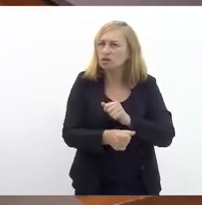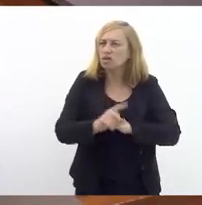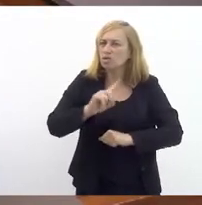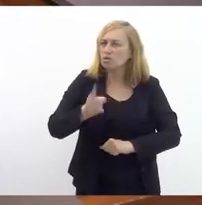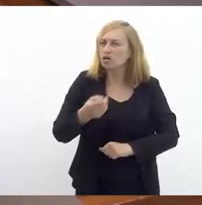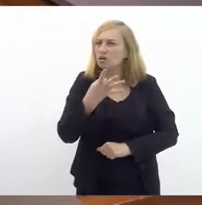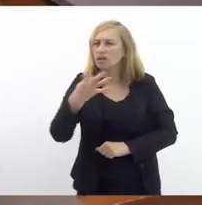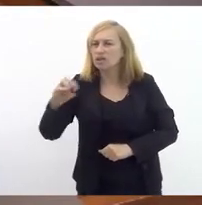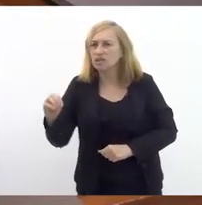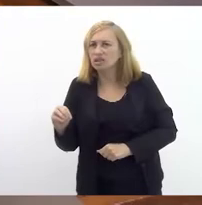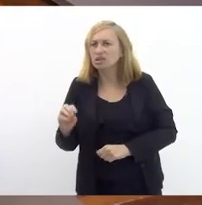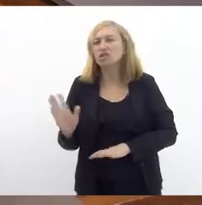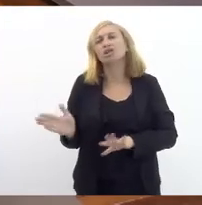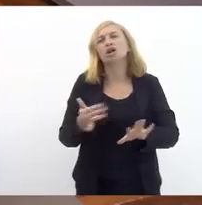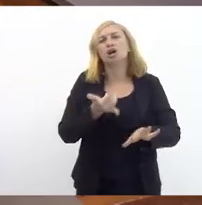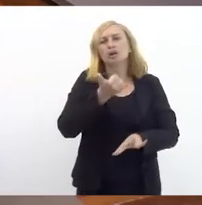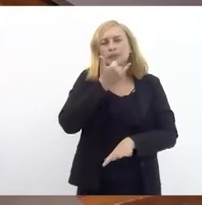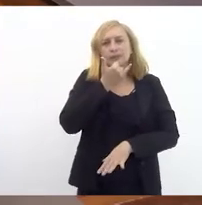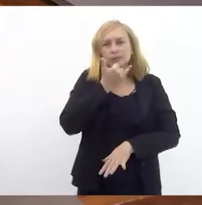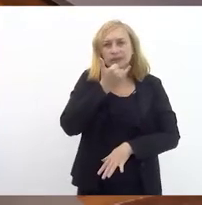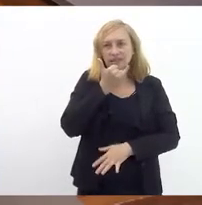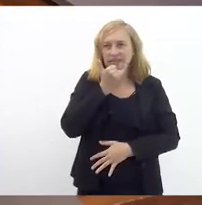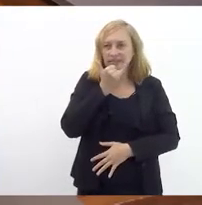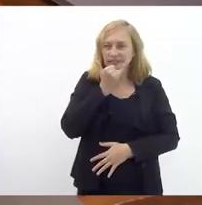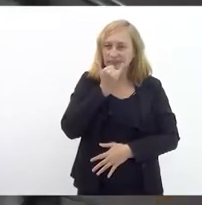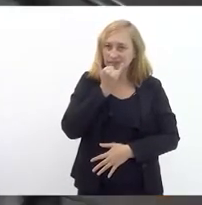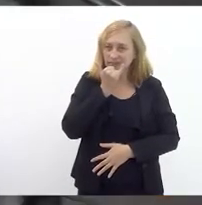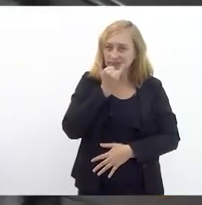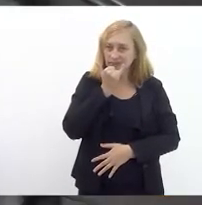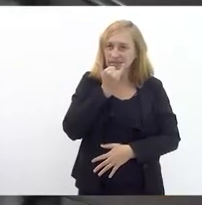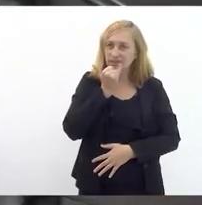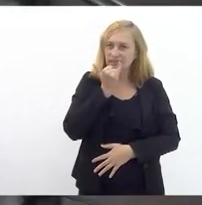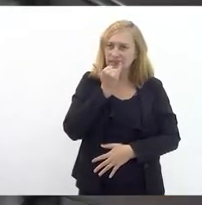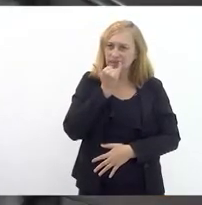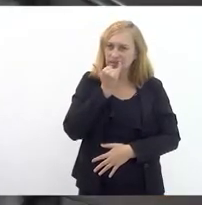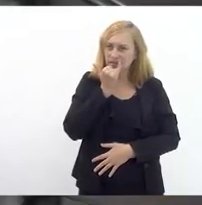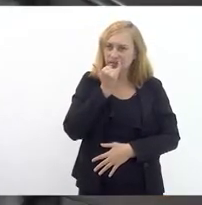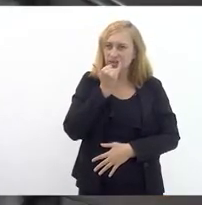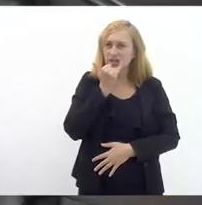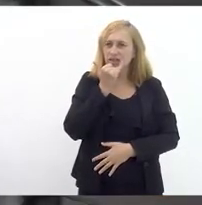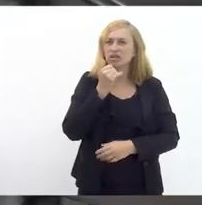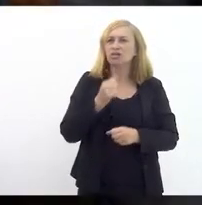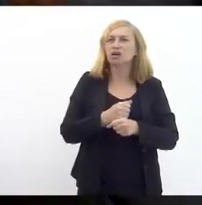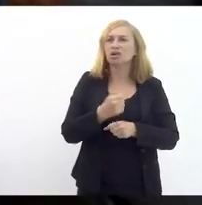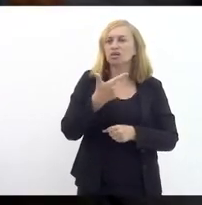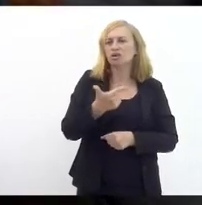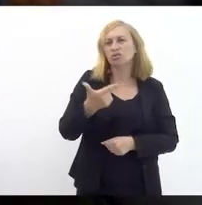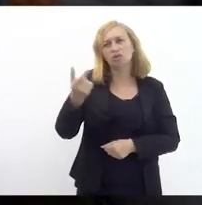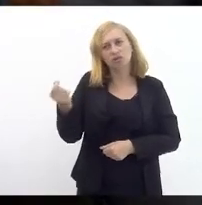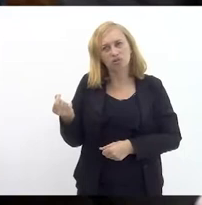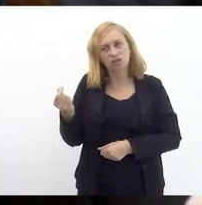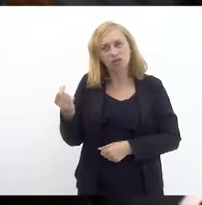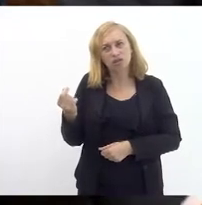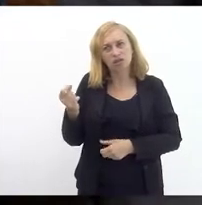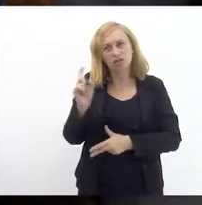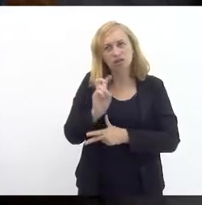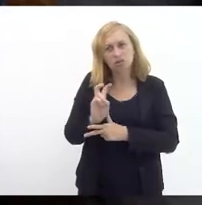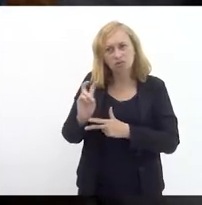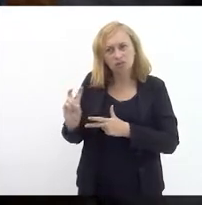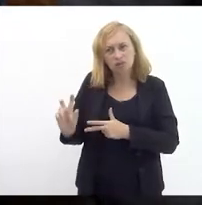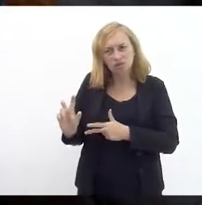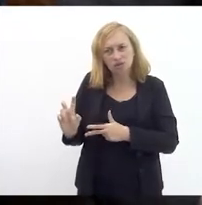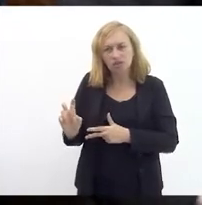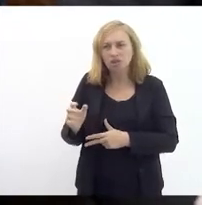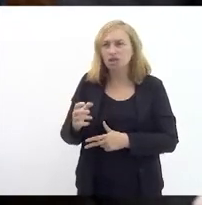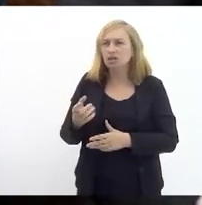Em 2020, perdão, desculpa. Em 2020, a Supervia diz